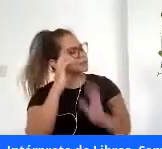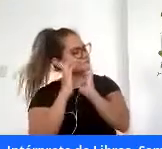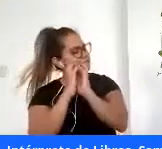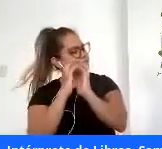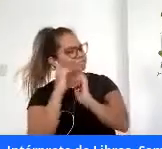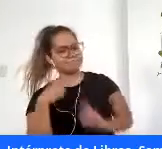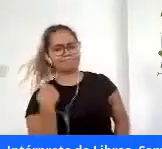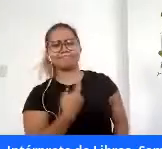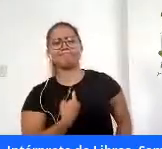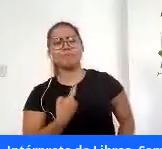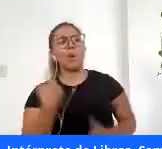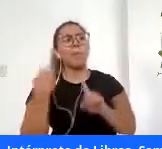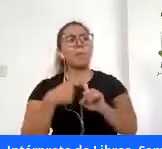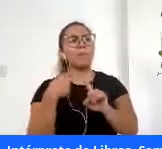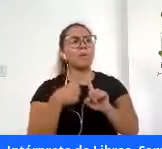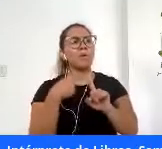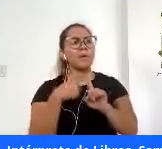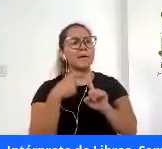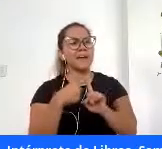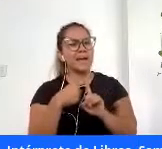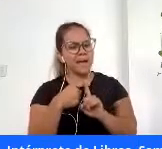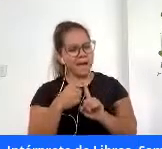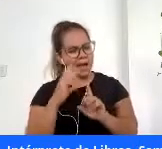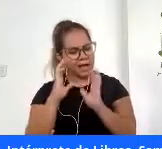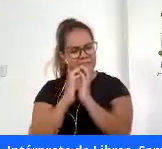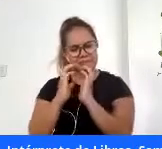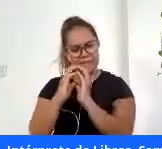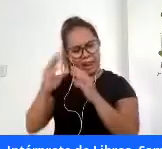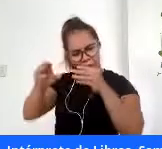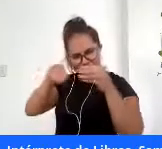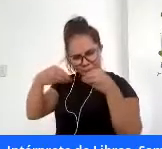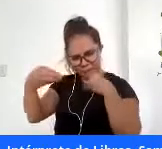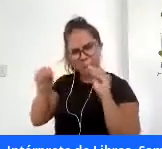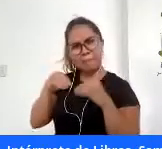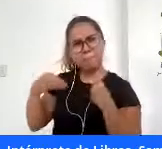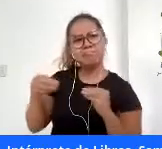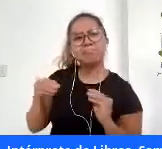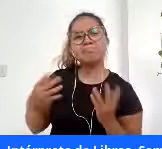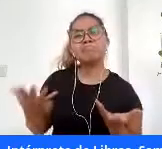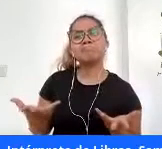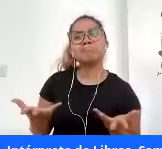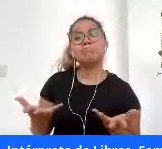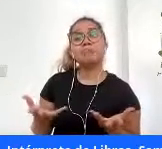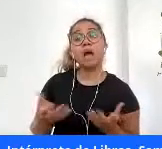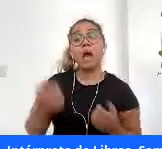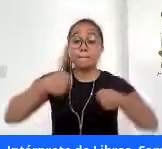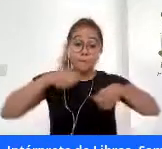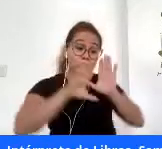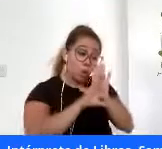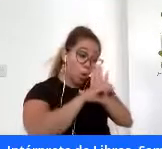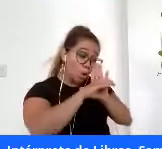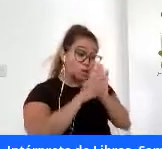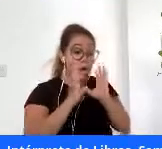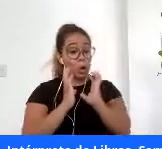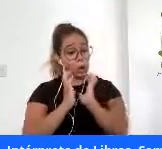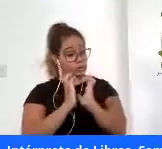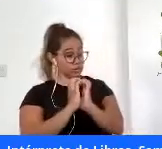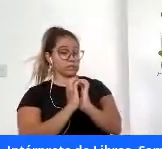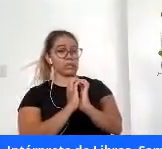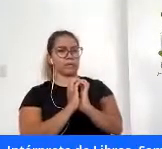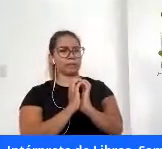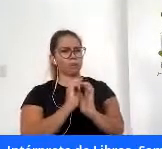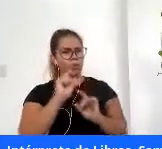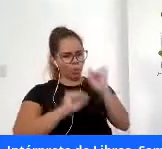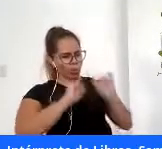que o cérebro plástico, né? Então, vou começar falando com vocês sobre o conceito do cérebro. O que é o cérebro? O